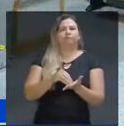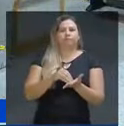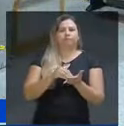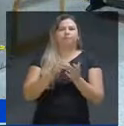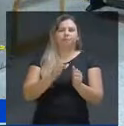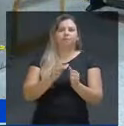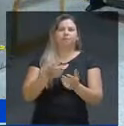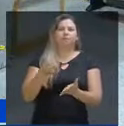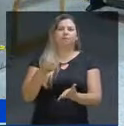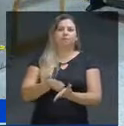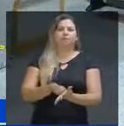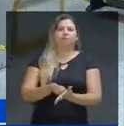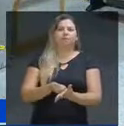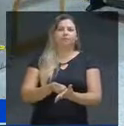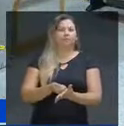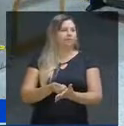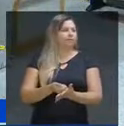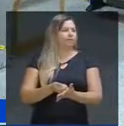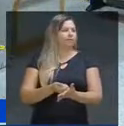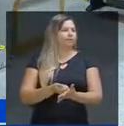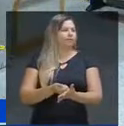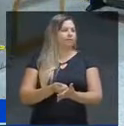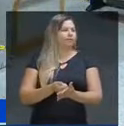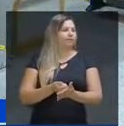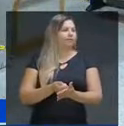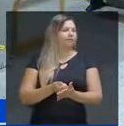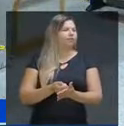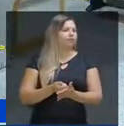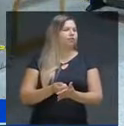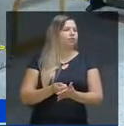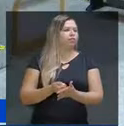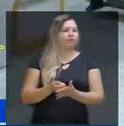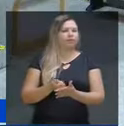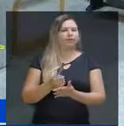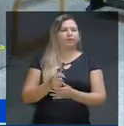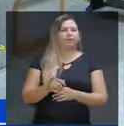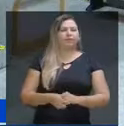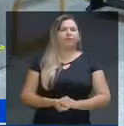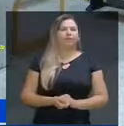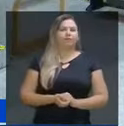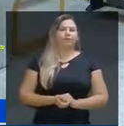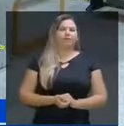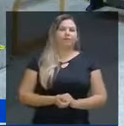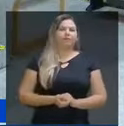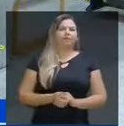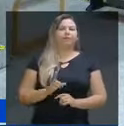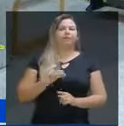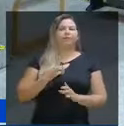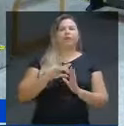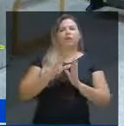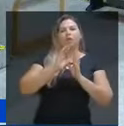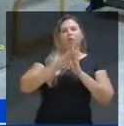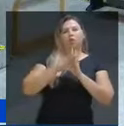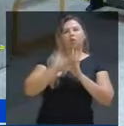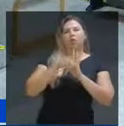pecuniária imposta em decisão judicial irrecorrível, que tem código